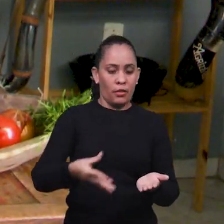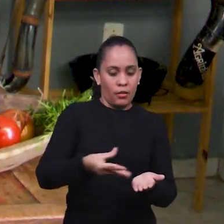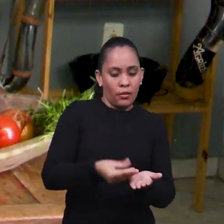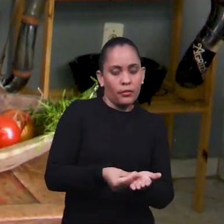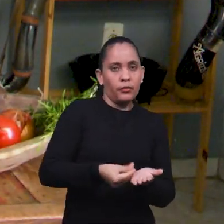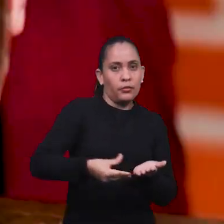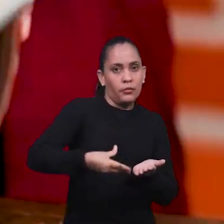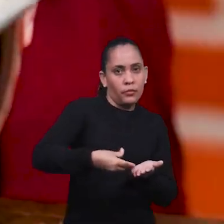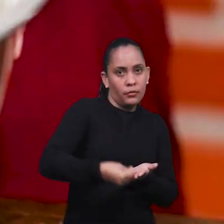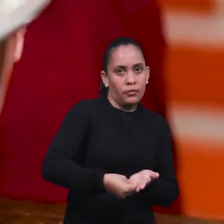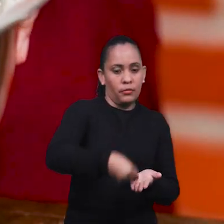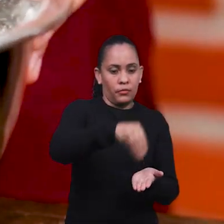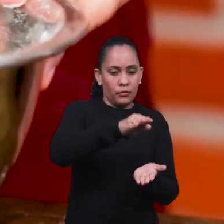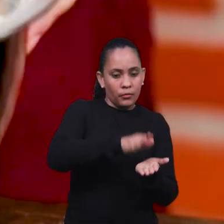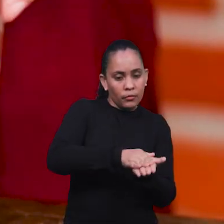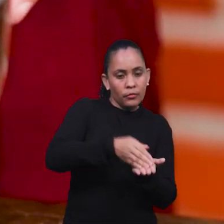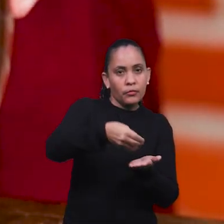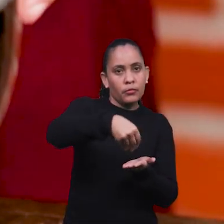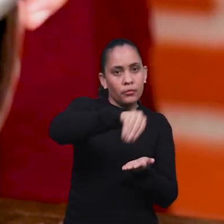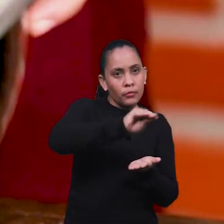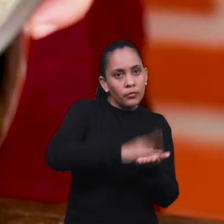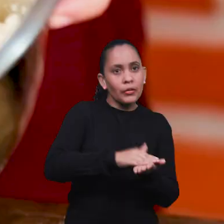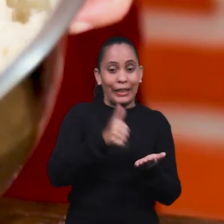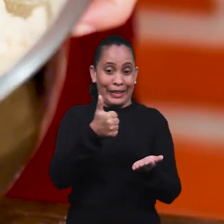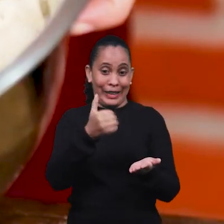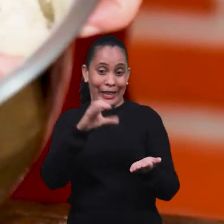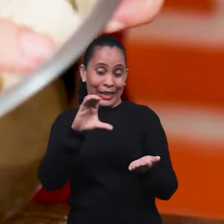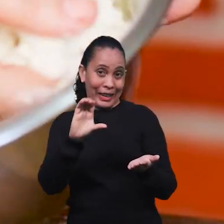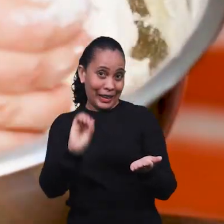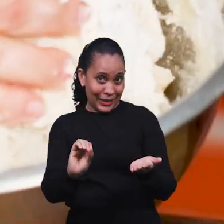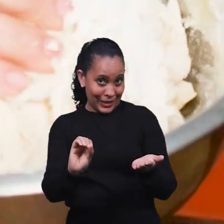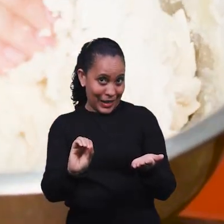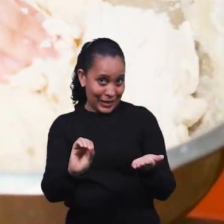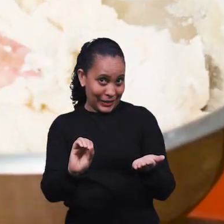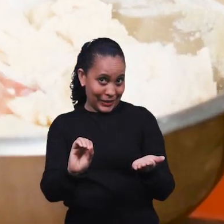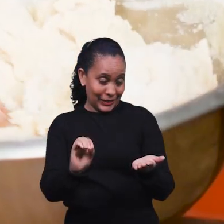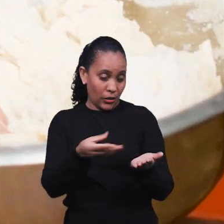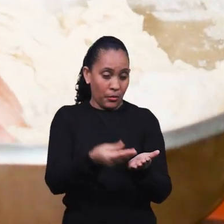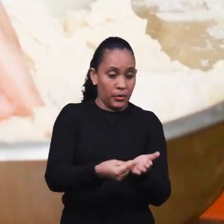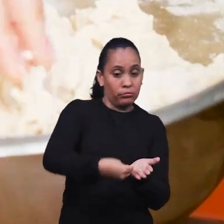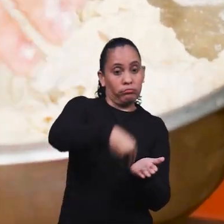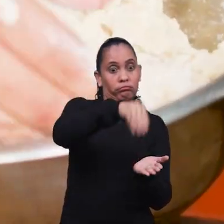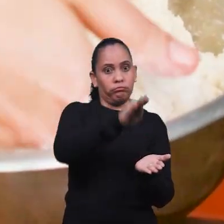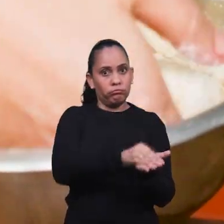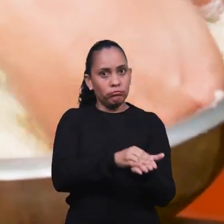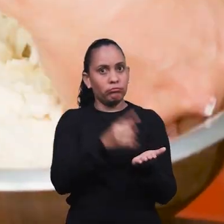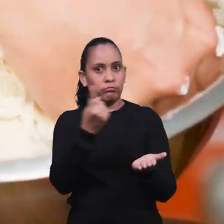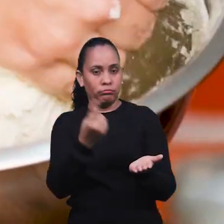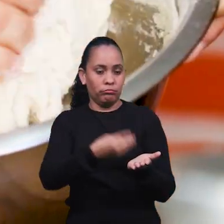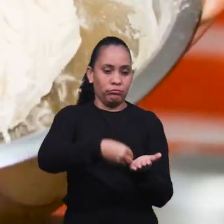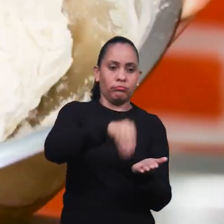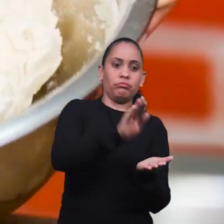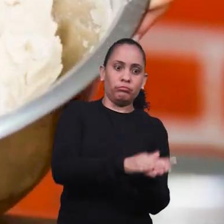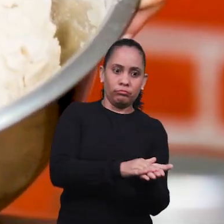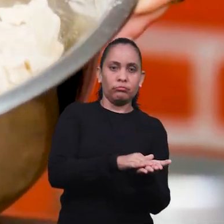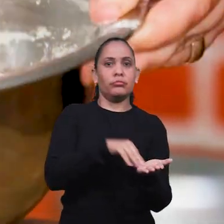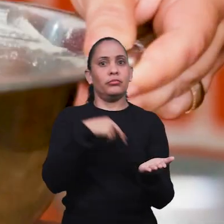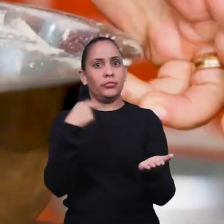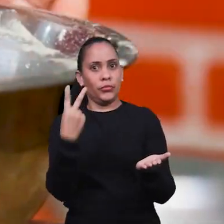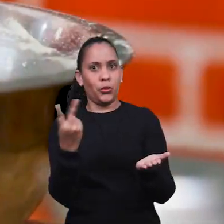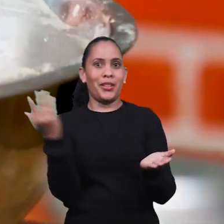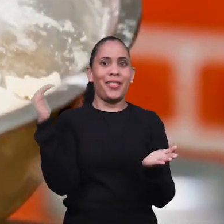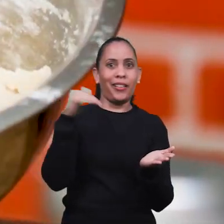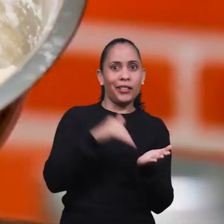mão e vai fazer 10 dobras. Fiz uma, ó, pega aqui da ponta, jogou para o meio. Da ponta para